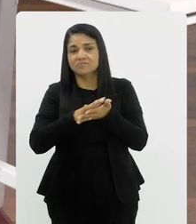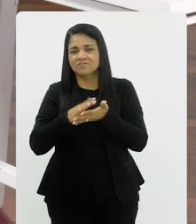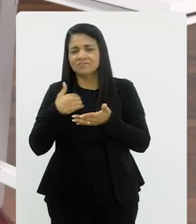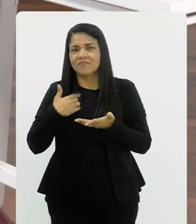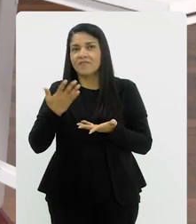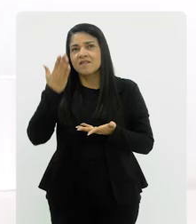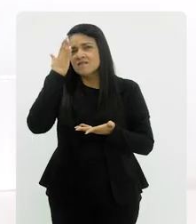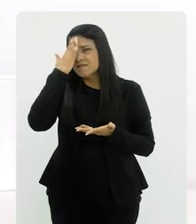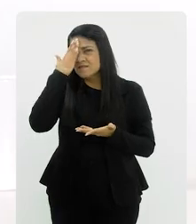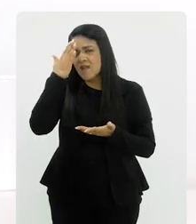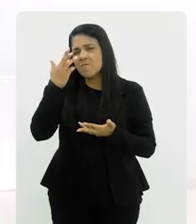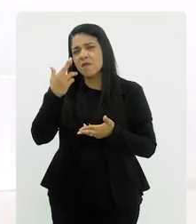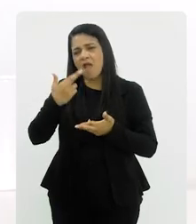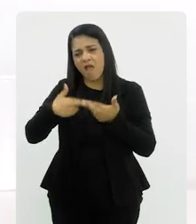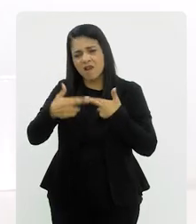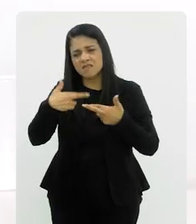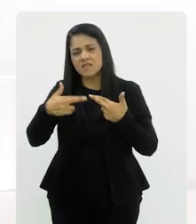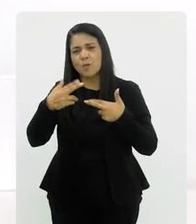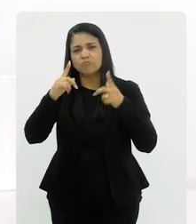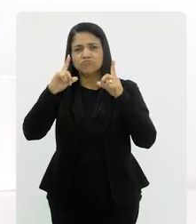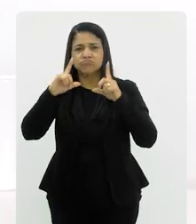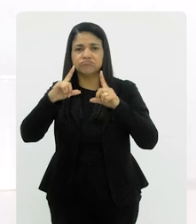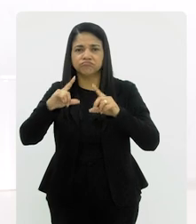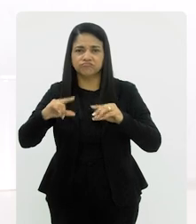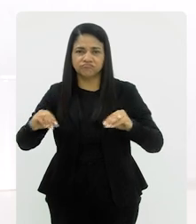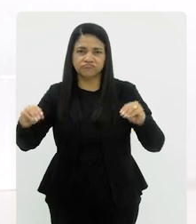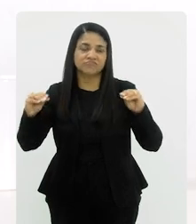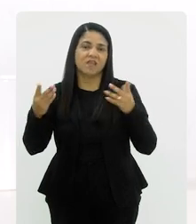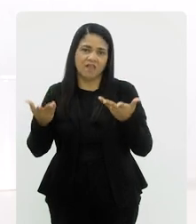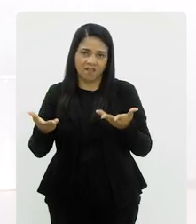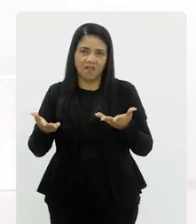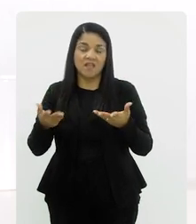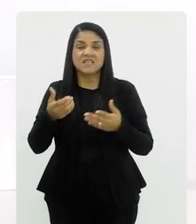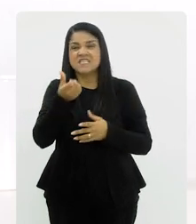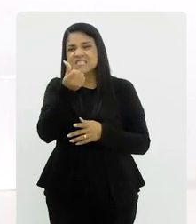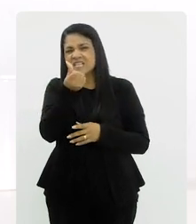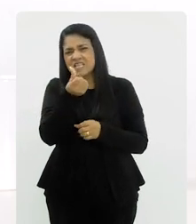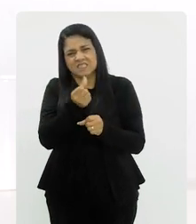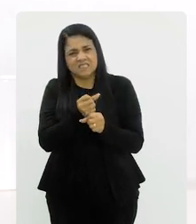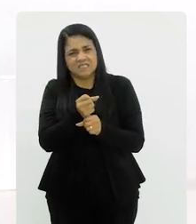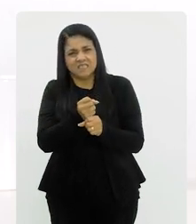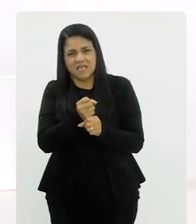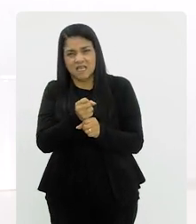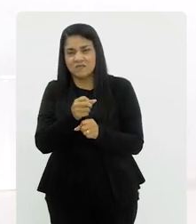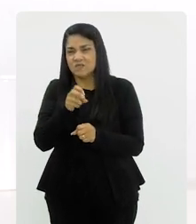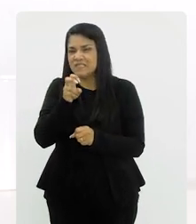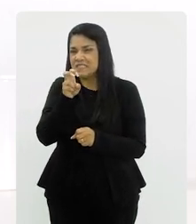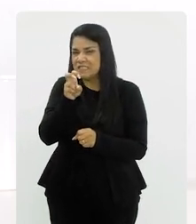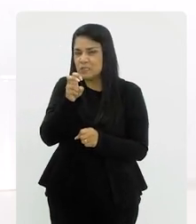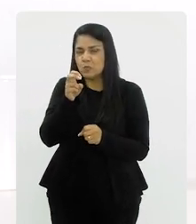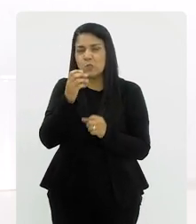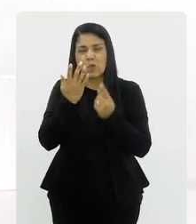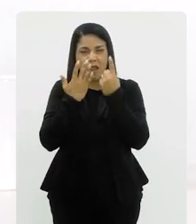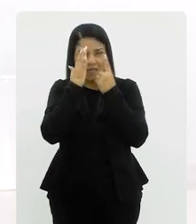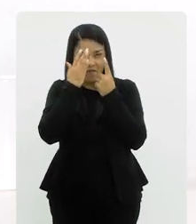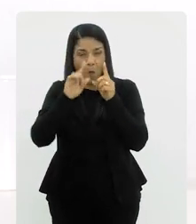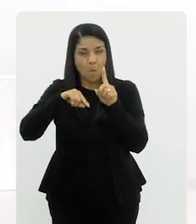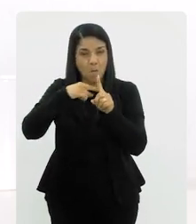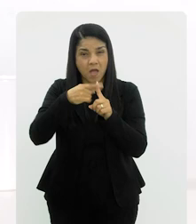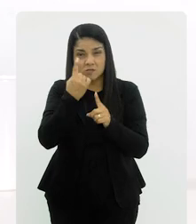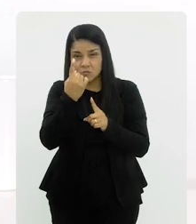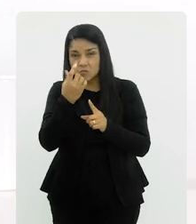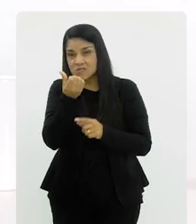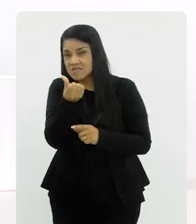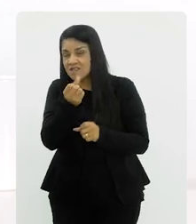que você, mais do que ninguém, sabe que a gente, toda relação desgasta, né? Já estava para o 6º ano, foram 5 carnavais,